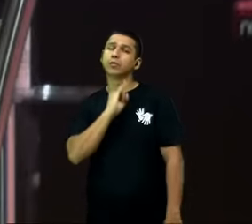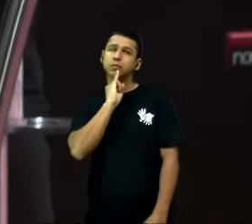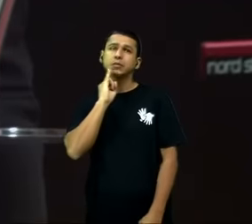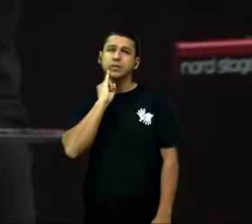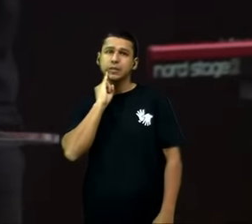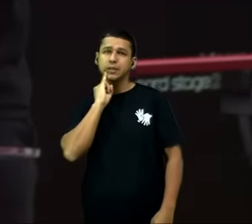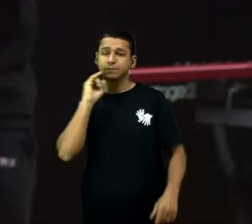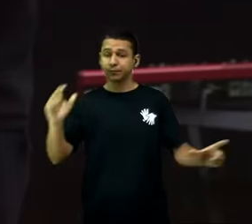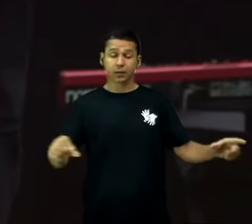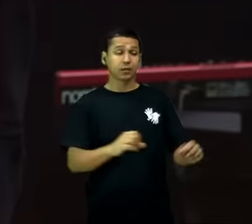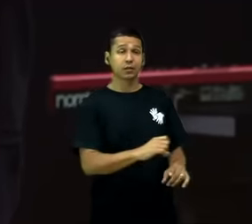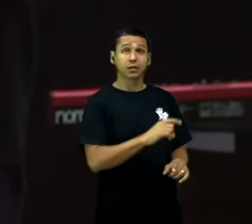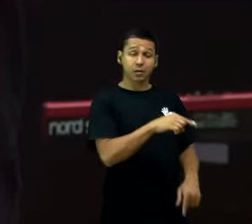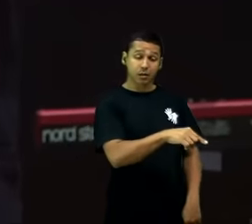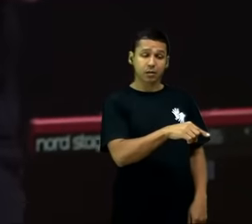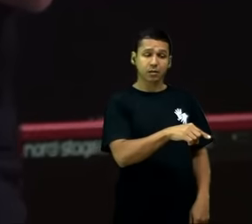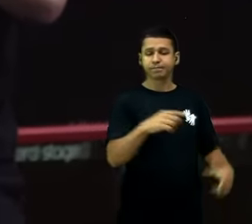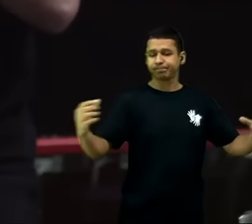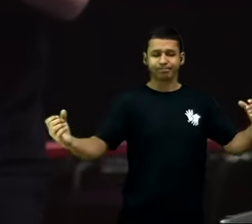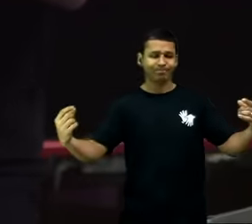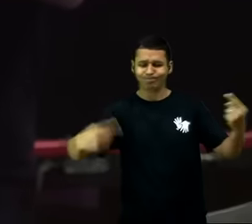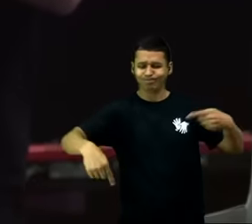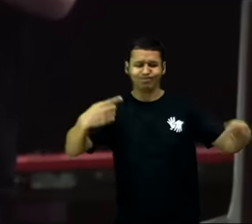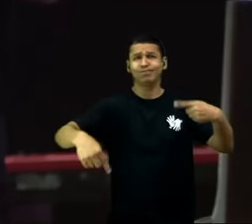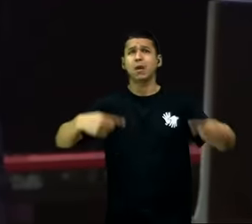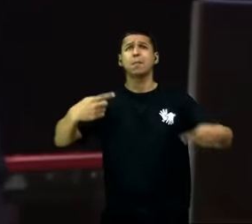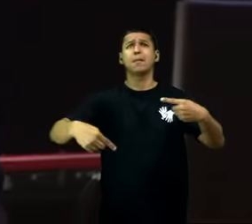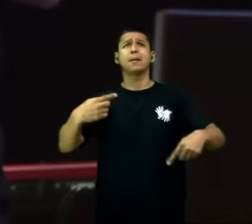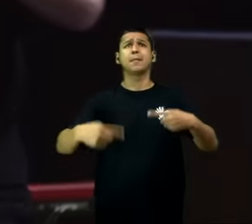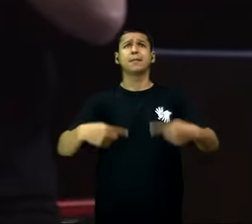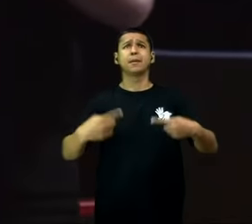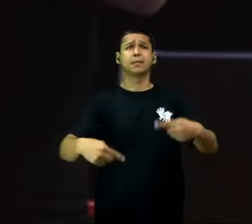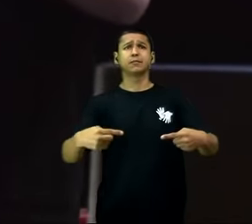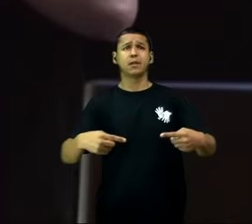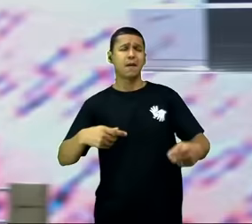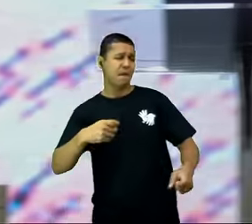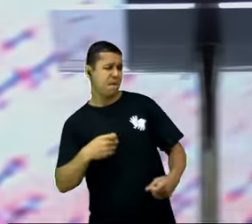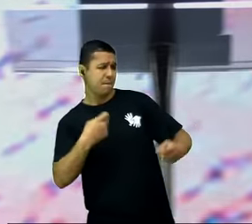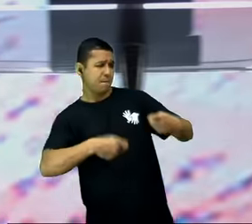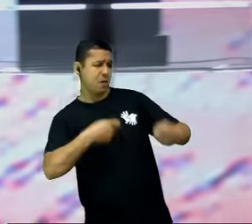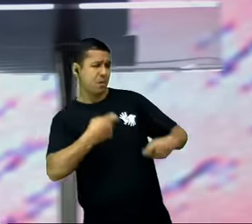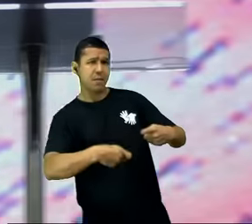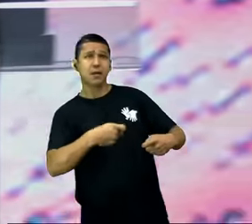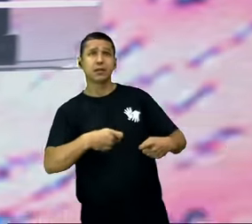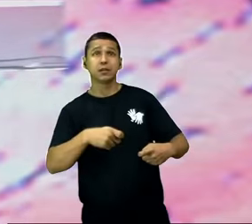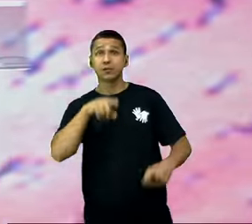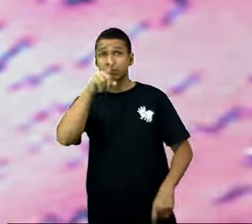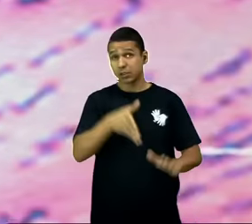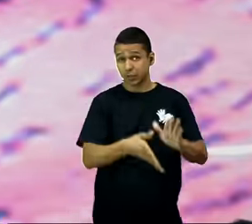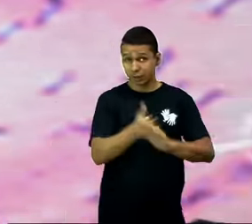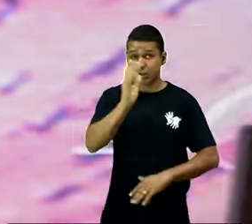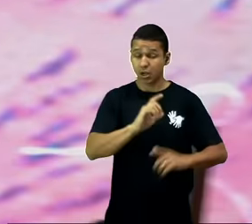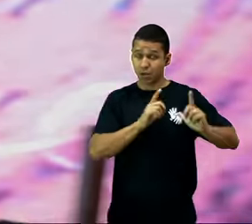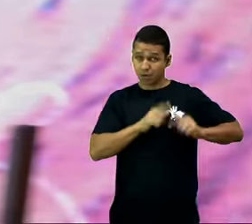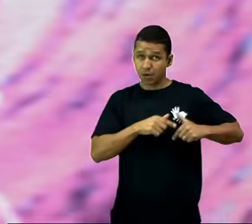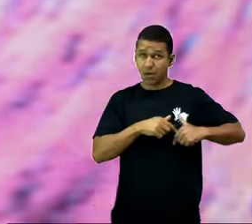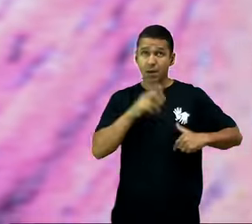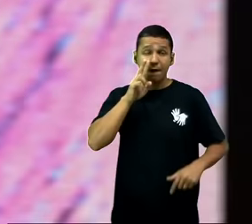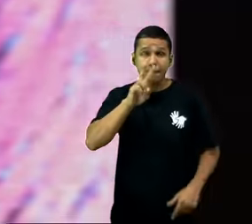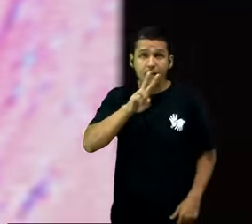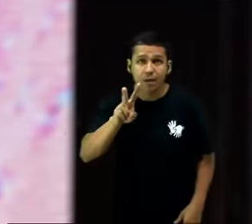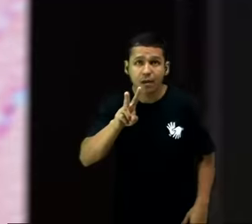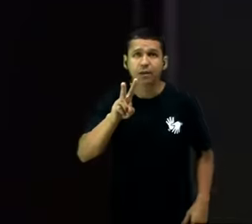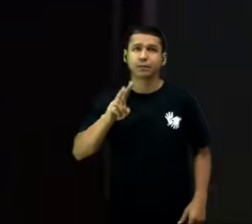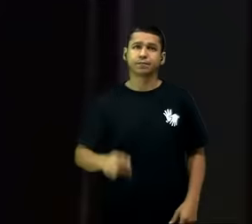a tribo de Ismael até hoje brigando com a tribo de Isaac. Um querendo matar o outro. Quem foi Israel vai ver a gente lá. Ele não consegue viver em